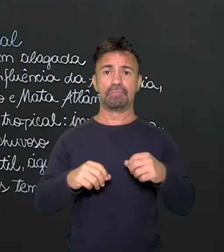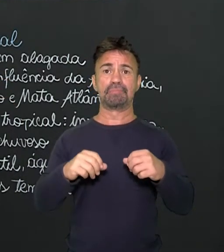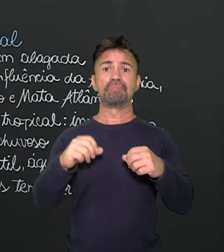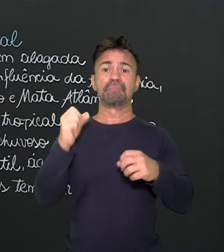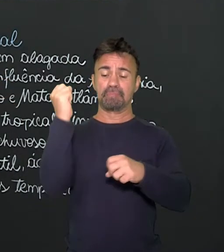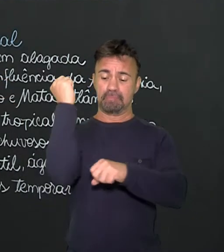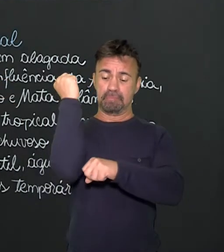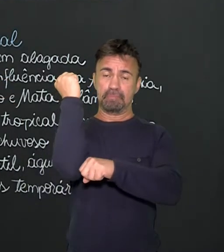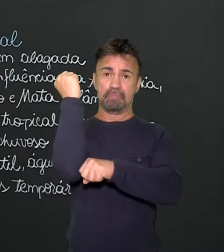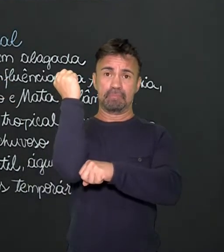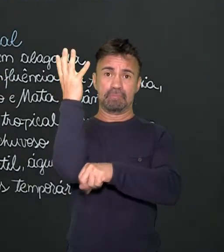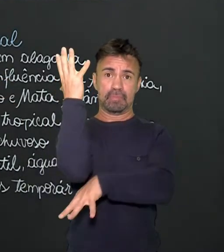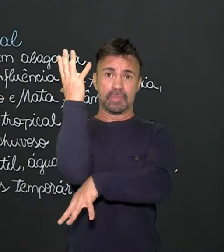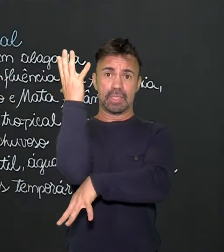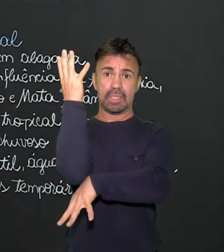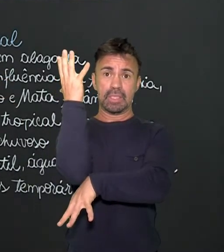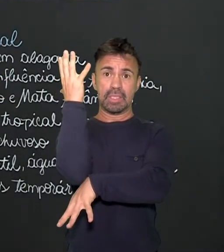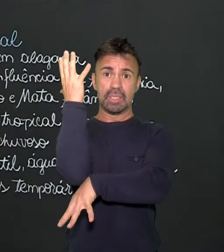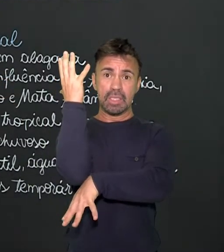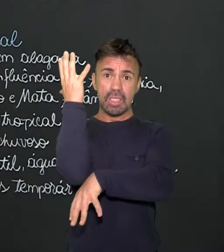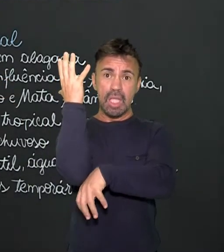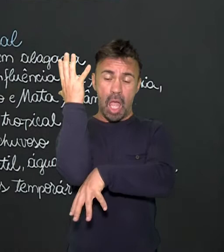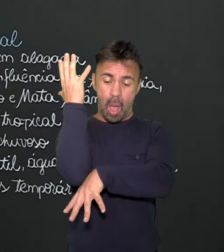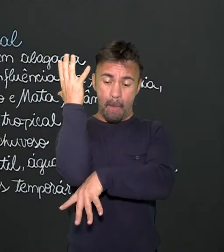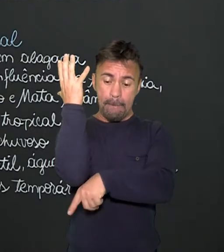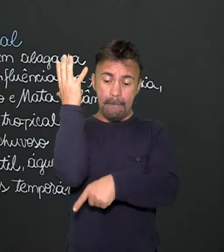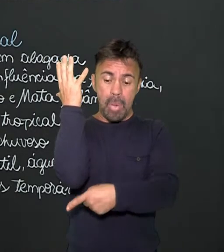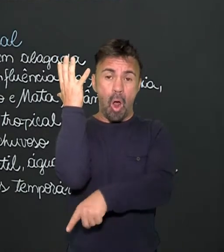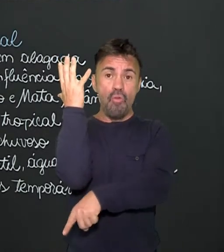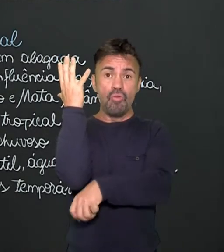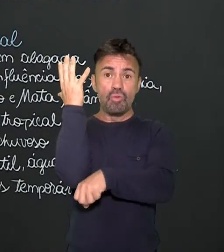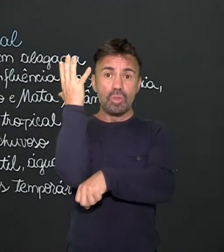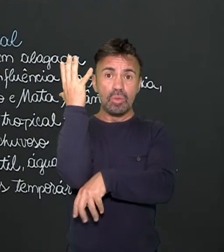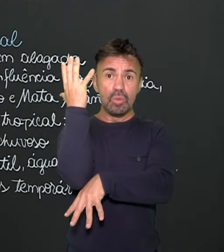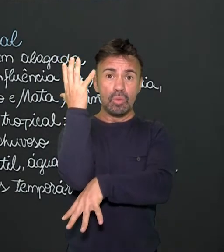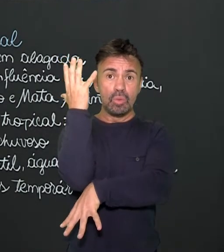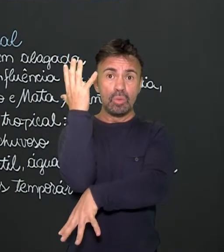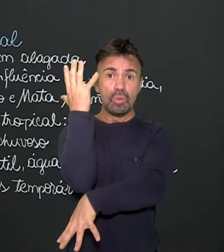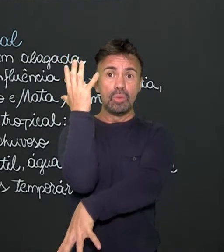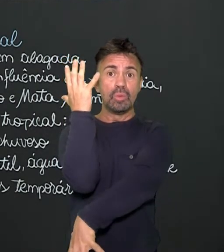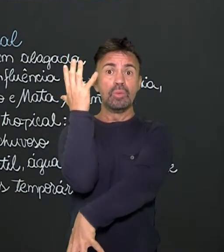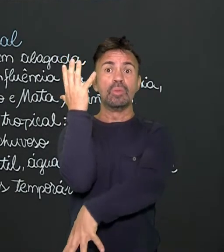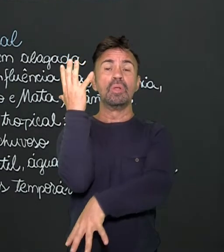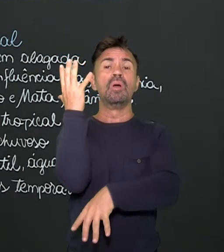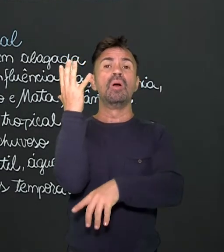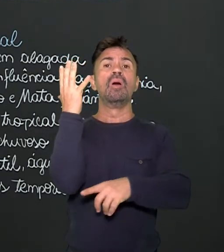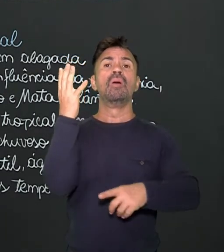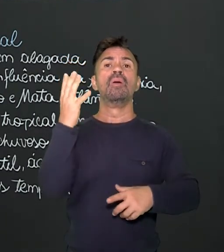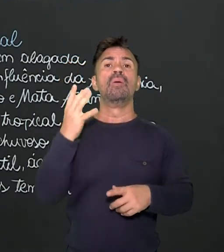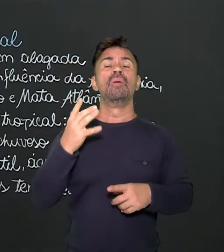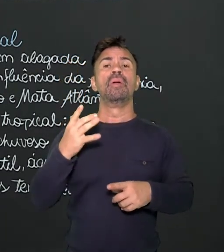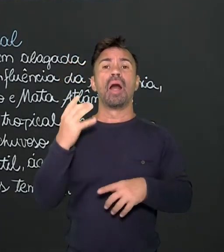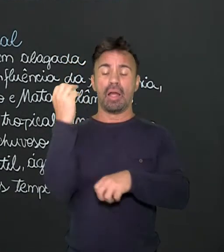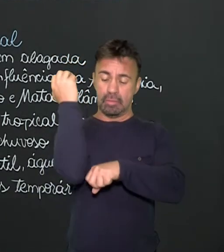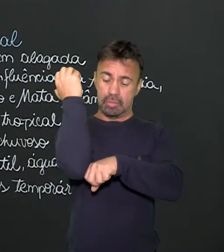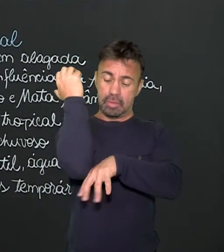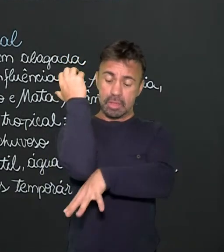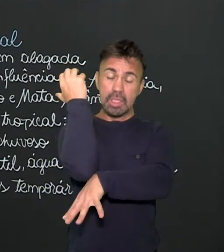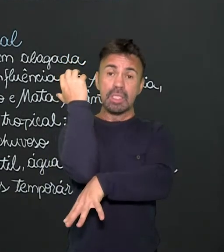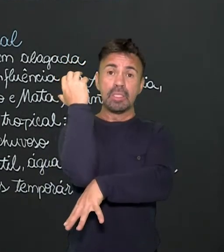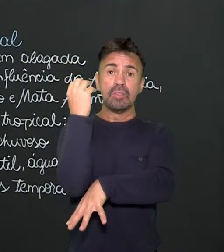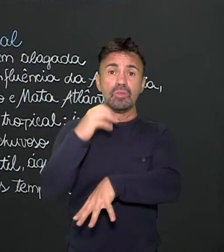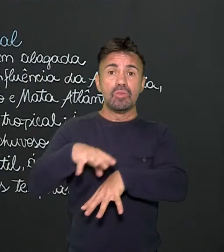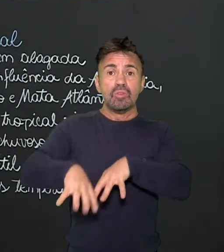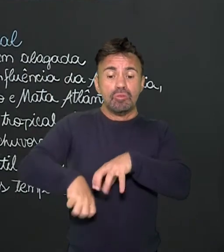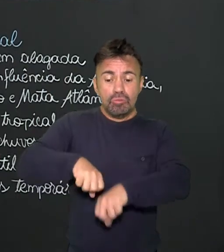essas raízes, elas vão justamente a áreas muito profundas, porque o solo é muito profundo. Logo, essas raízes,